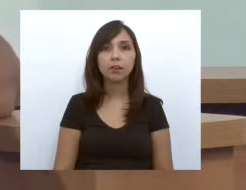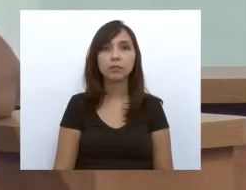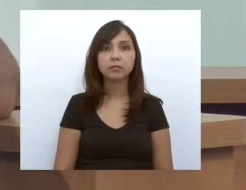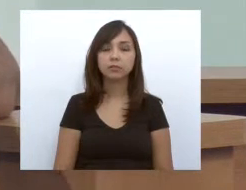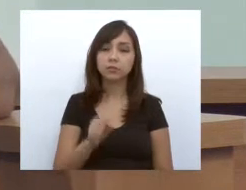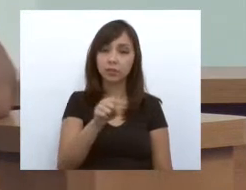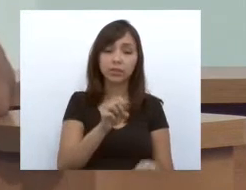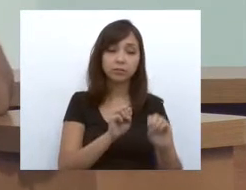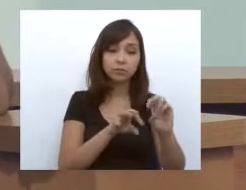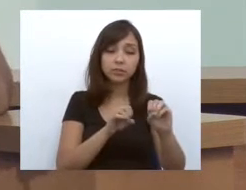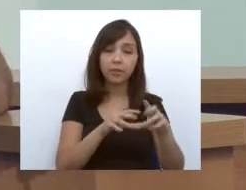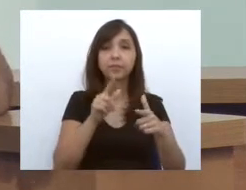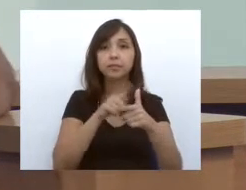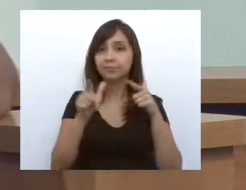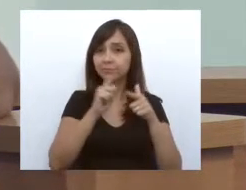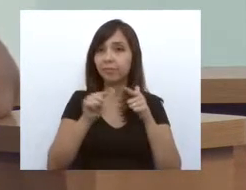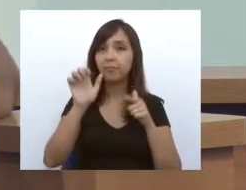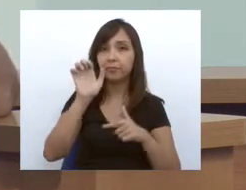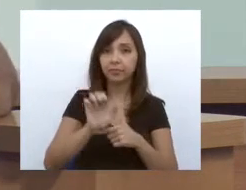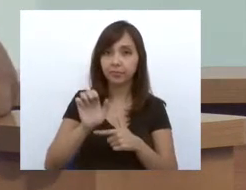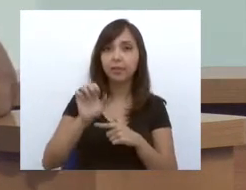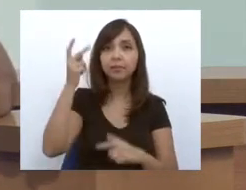da educação do Estado de São Paulo.